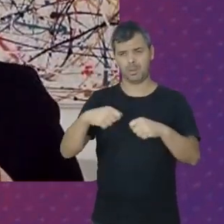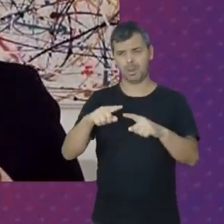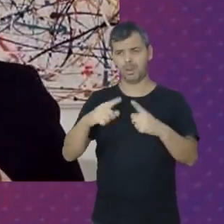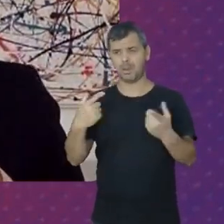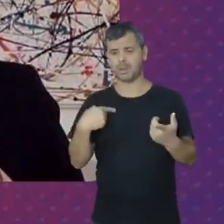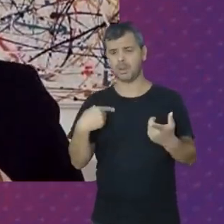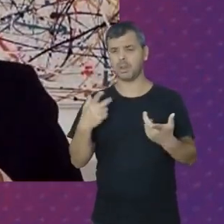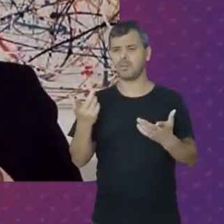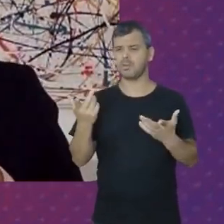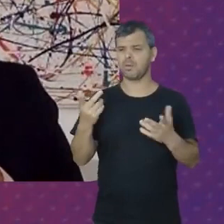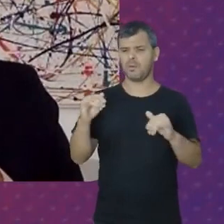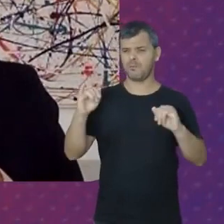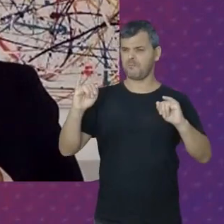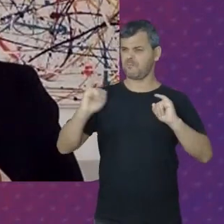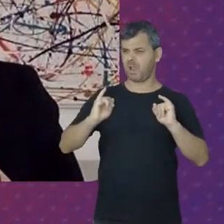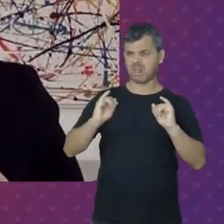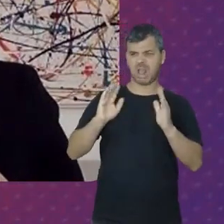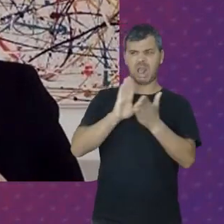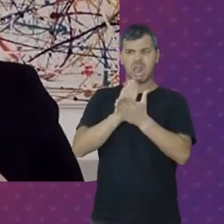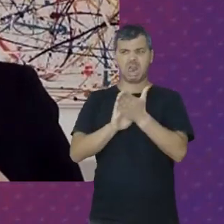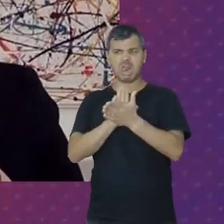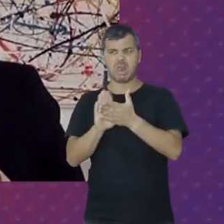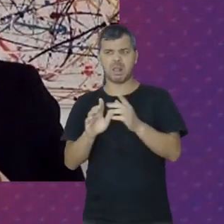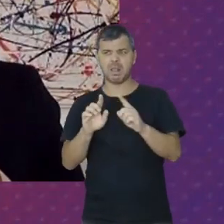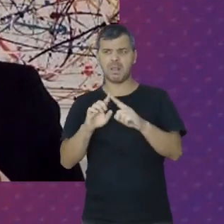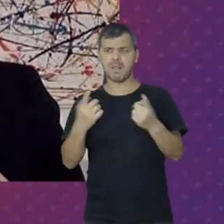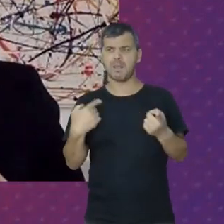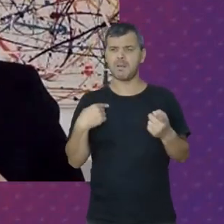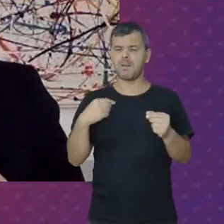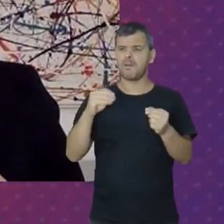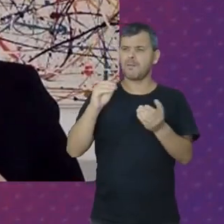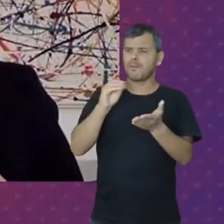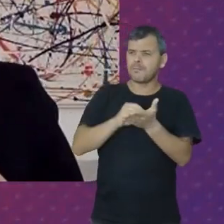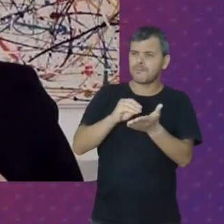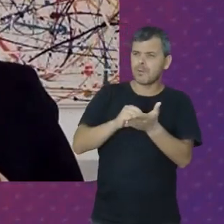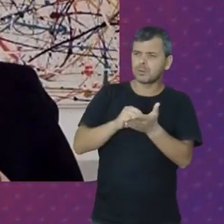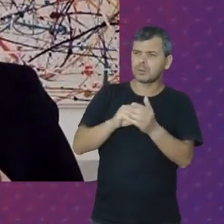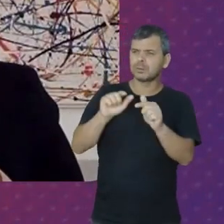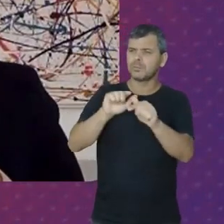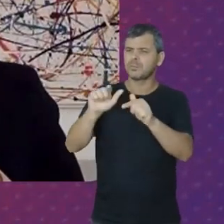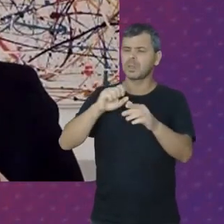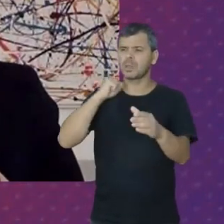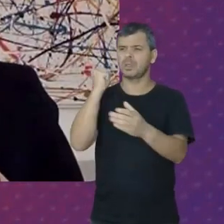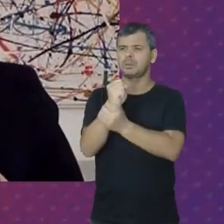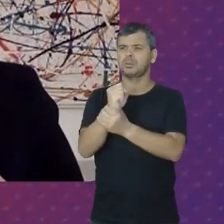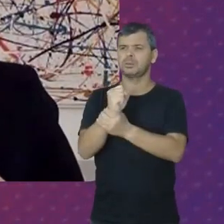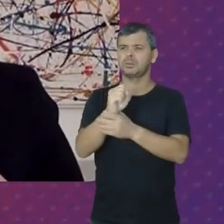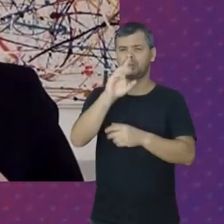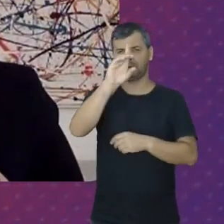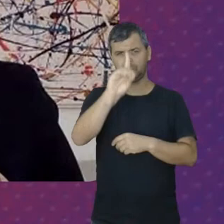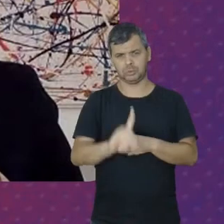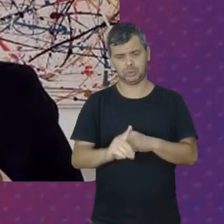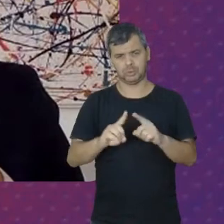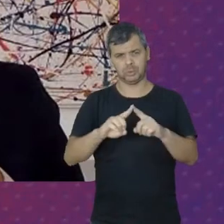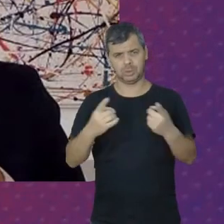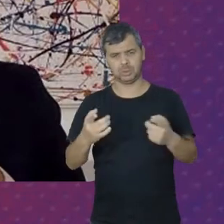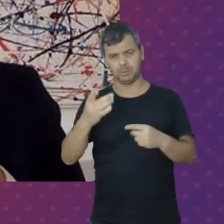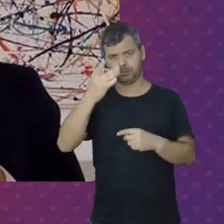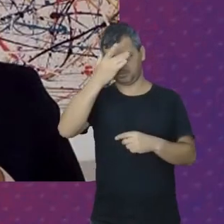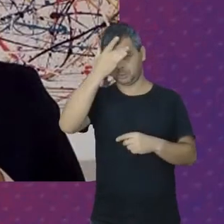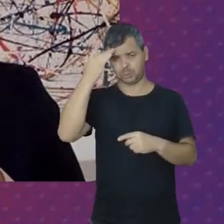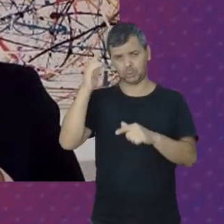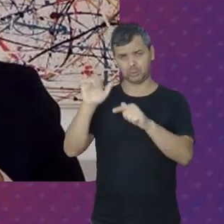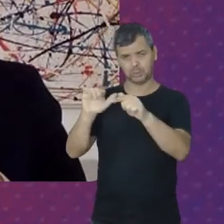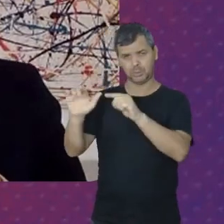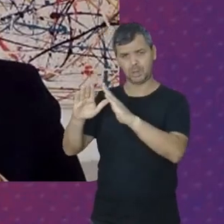sido omisso e deliberadamente ineficiente na garantia de direitos das